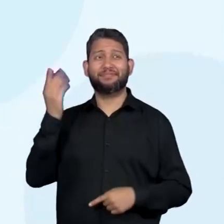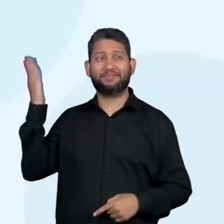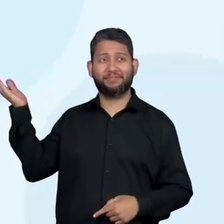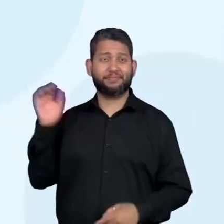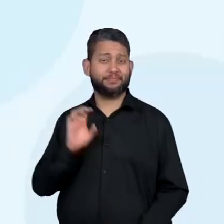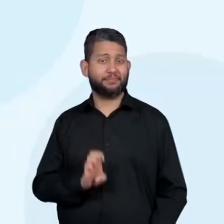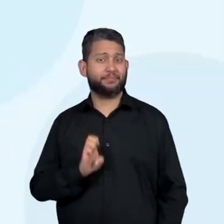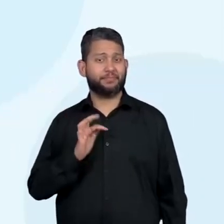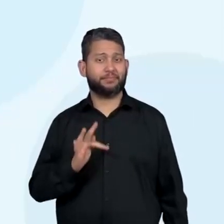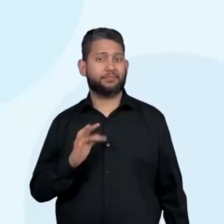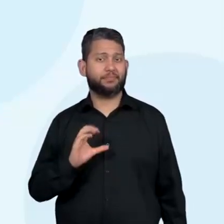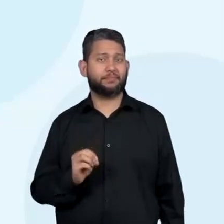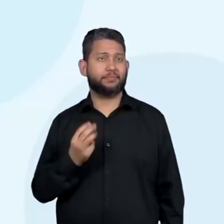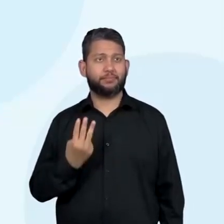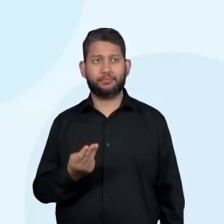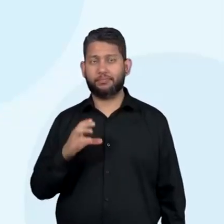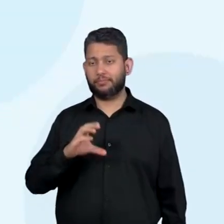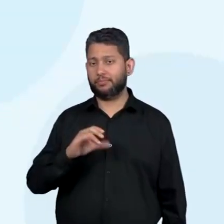aula.